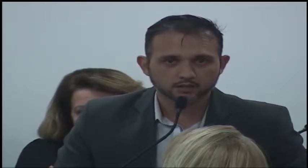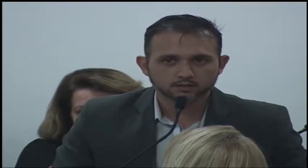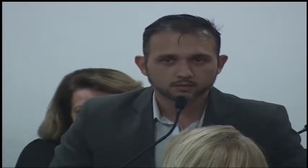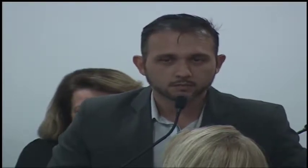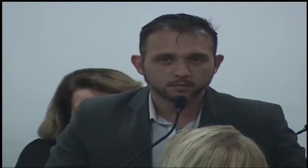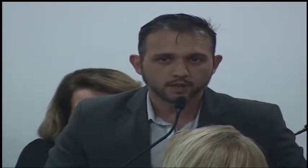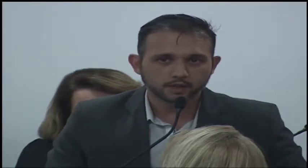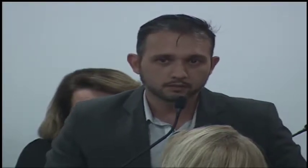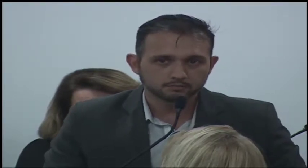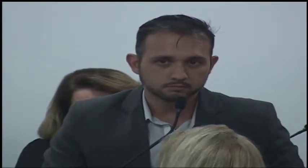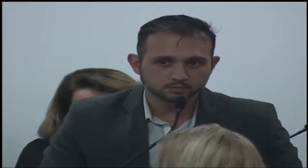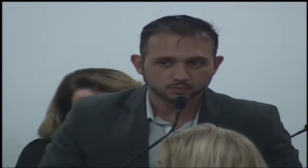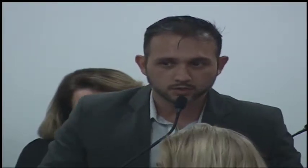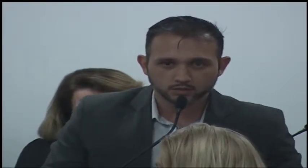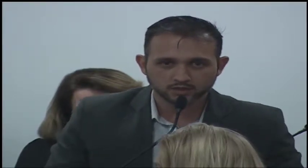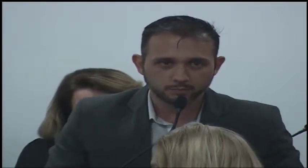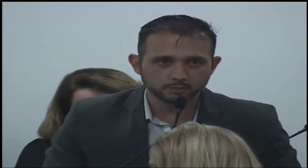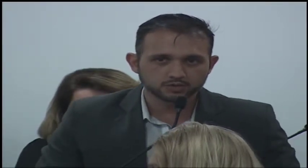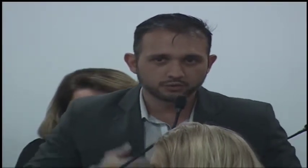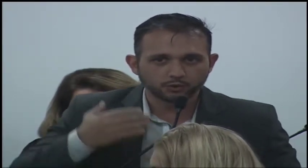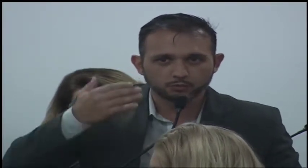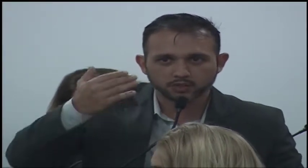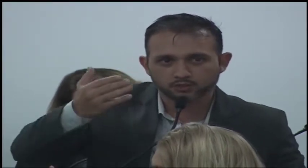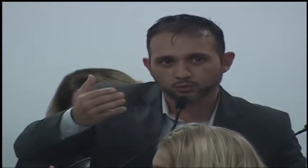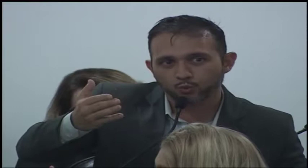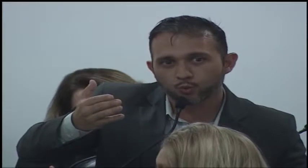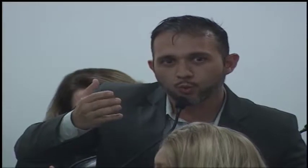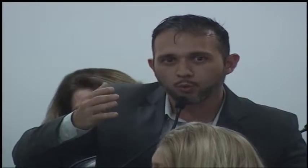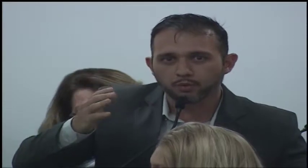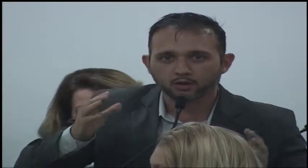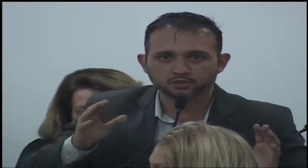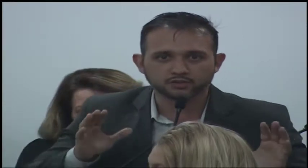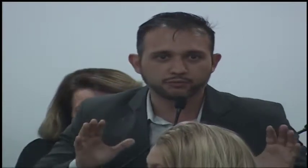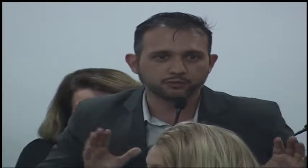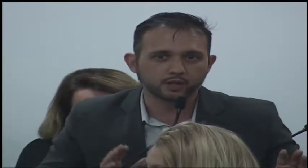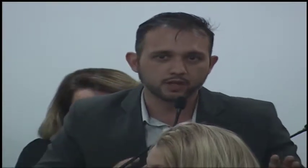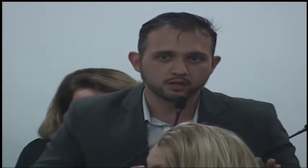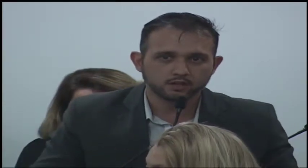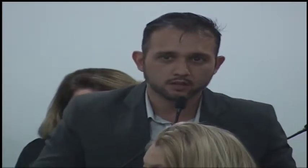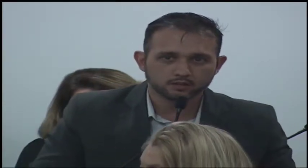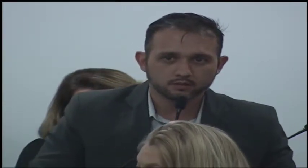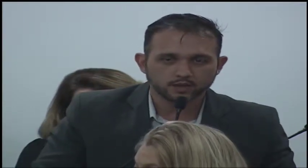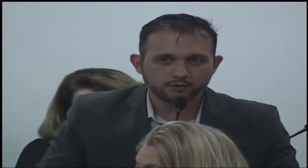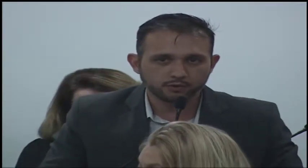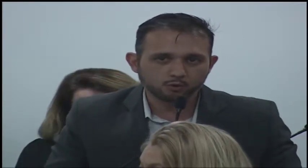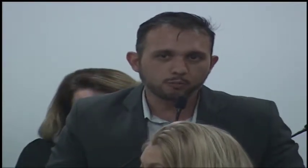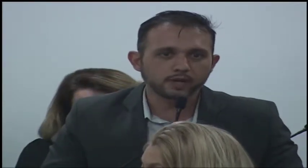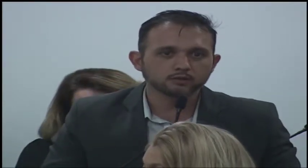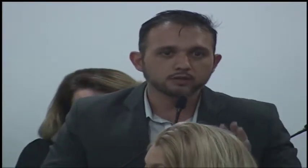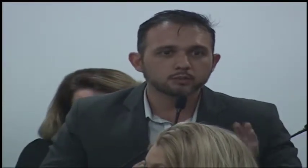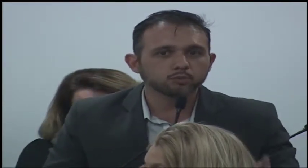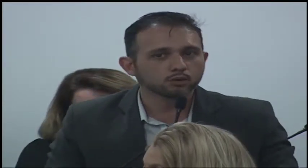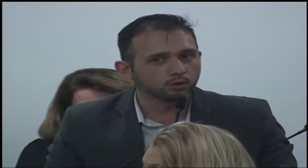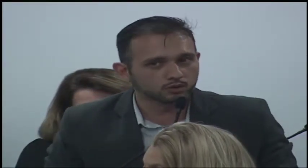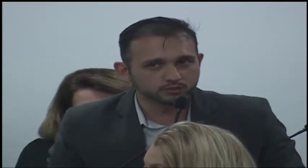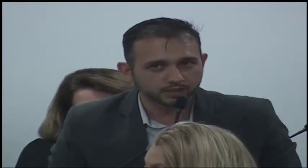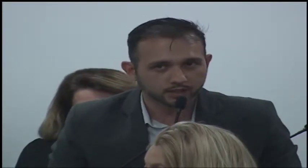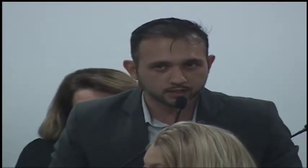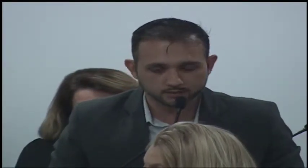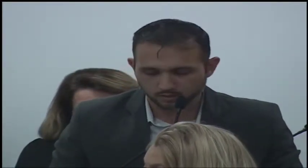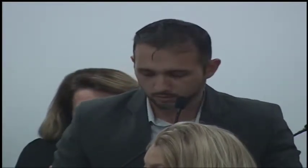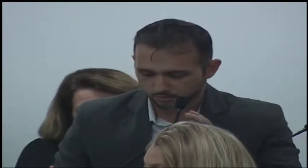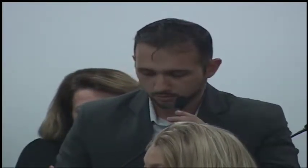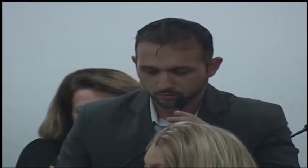manifestar, Não sabemos se foi uma desculpa ou se foi, ficou meio nebuloso